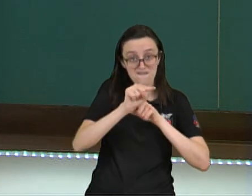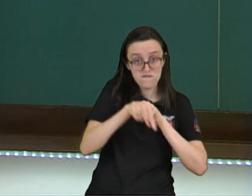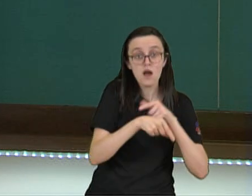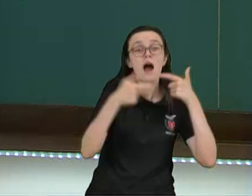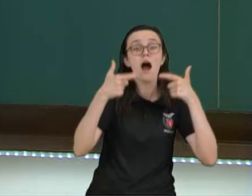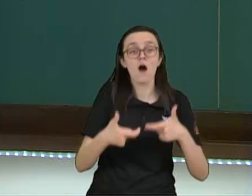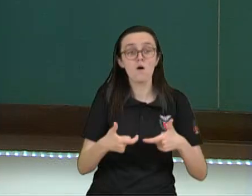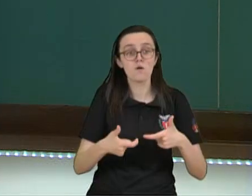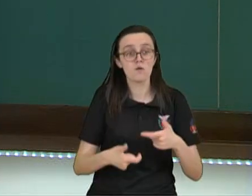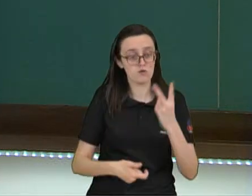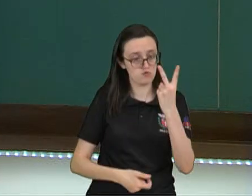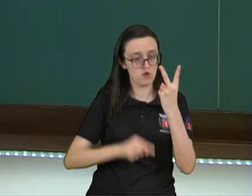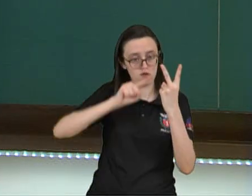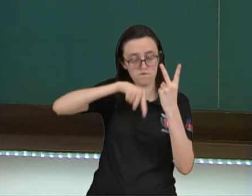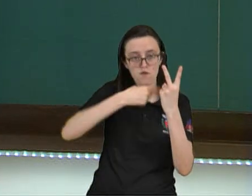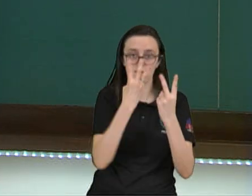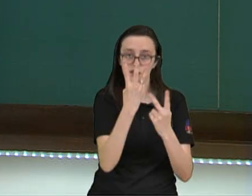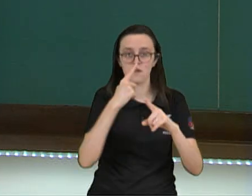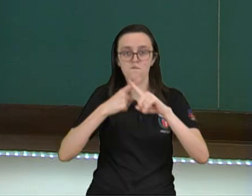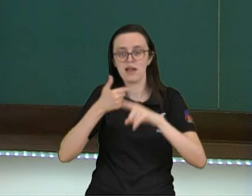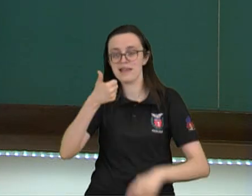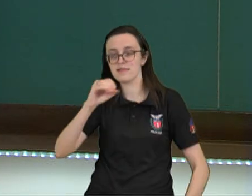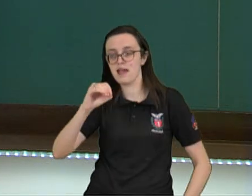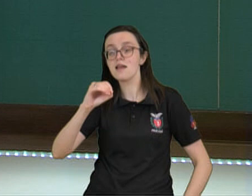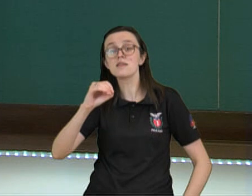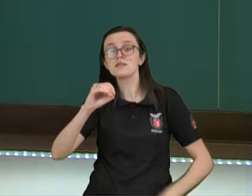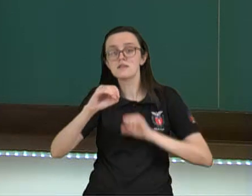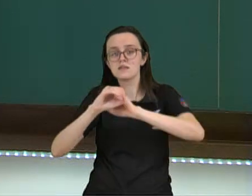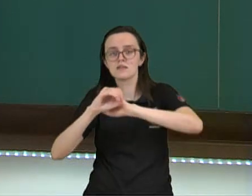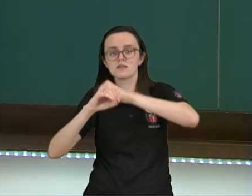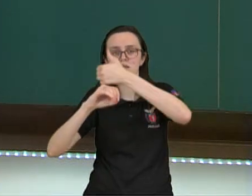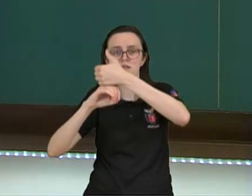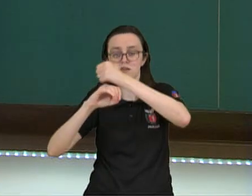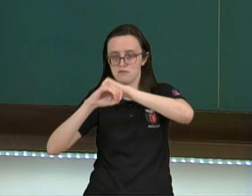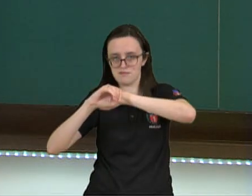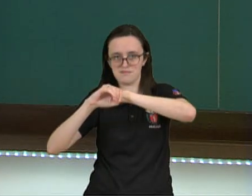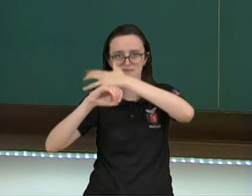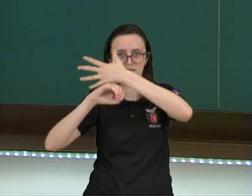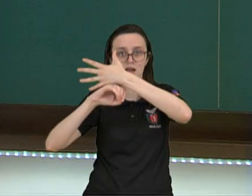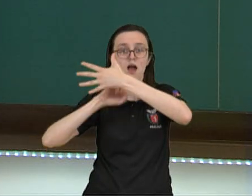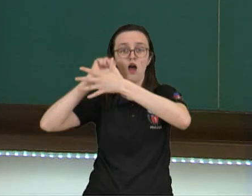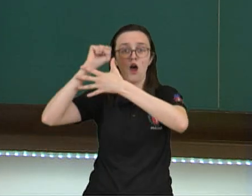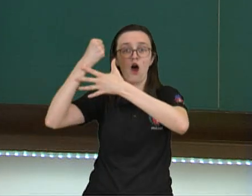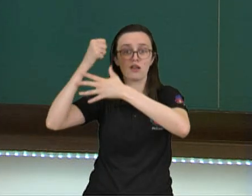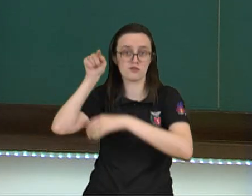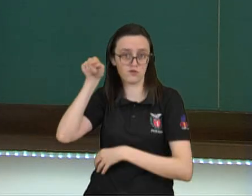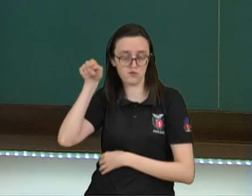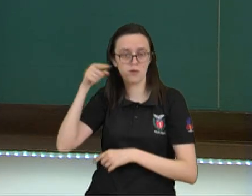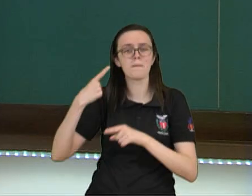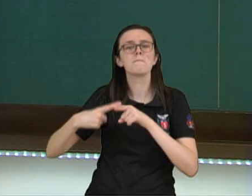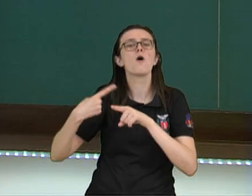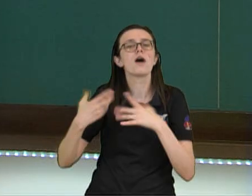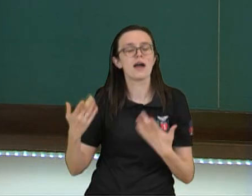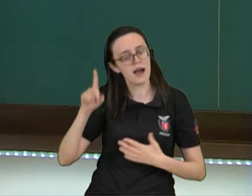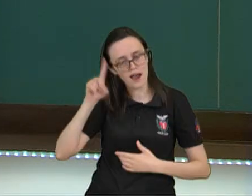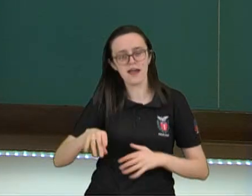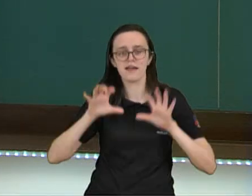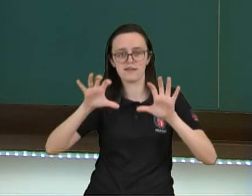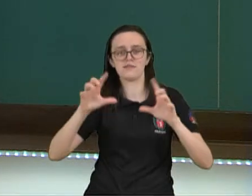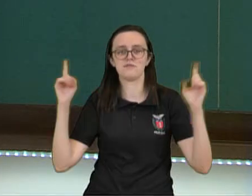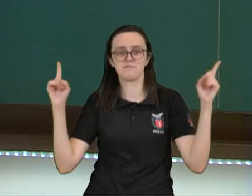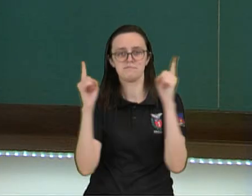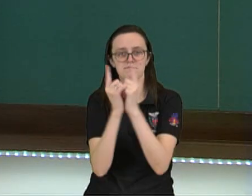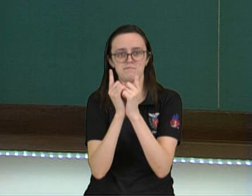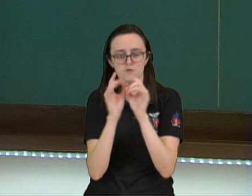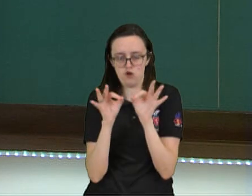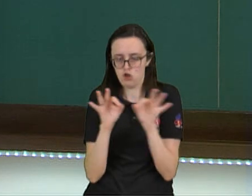3. 2,3 vezes 10 à oitava. Essa é a escrita, a notação científica